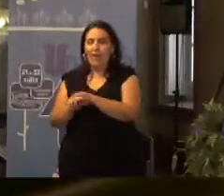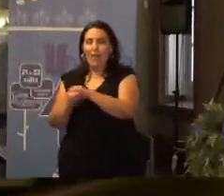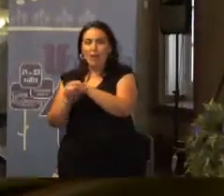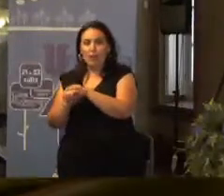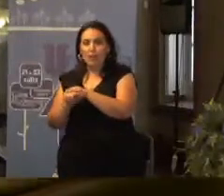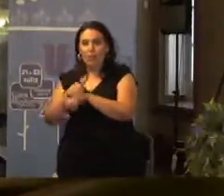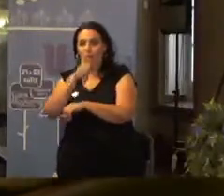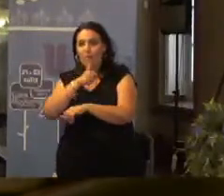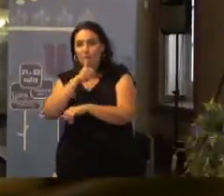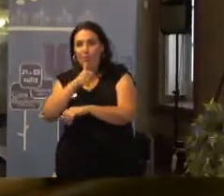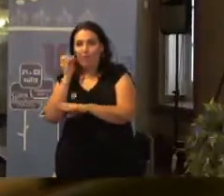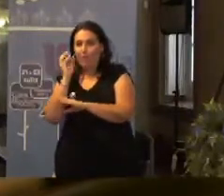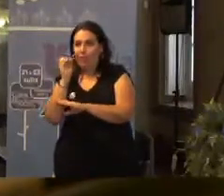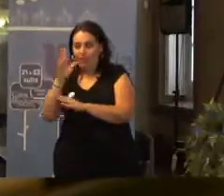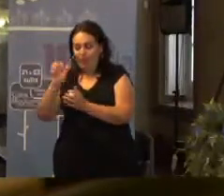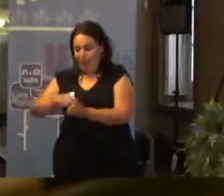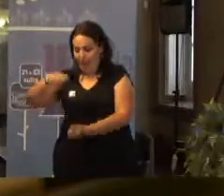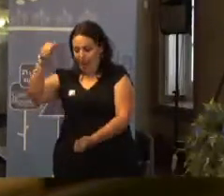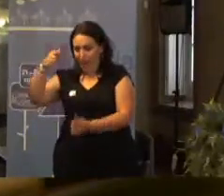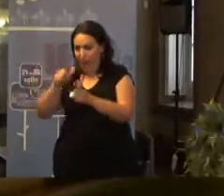tem um tratado pronto para